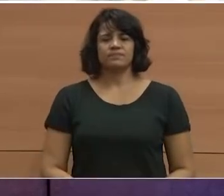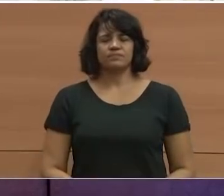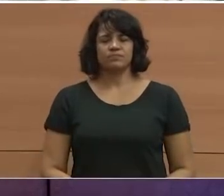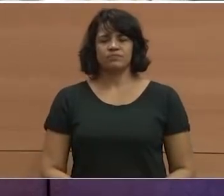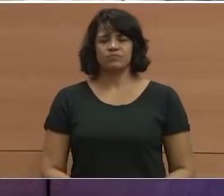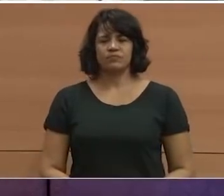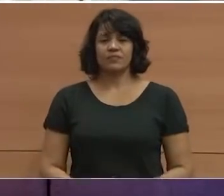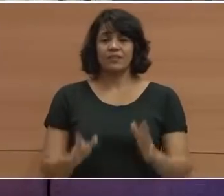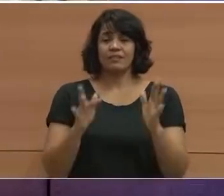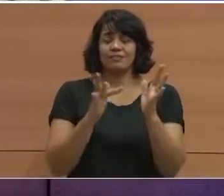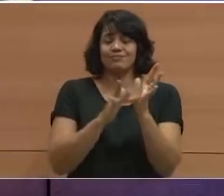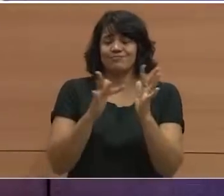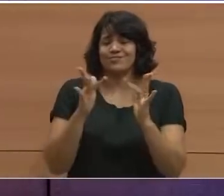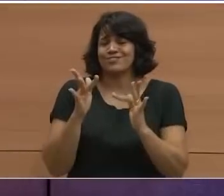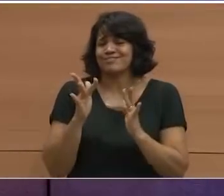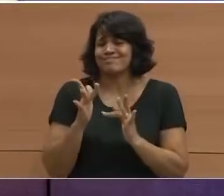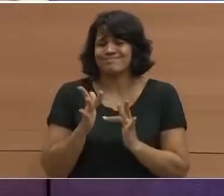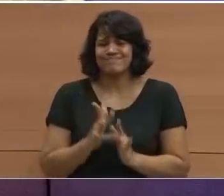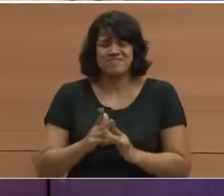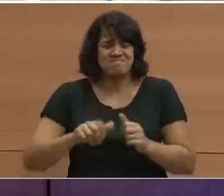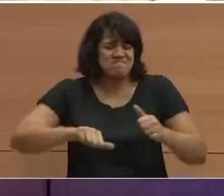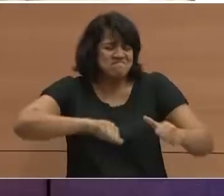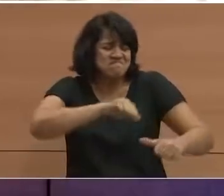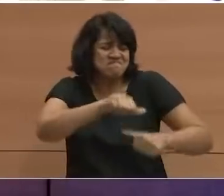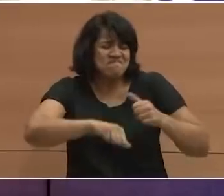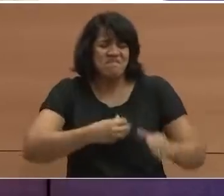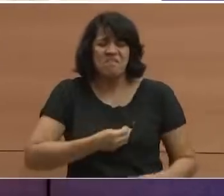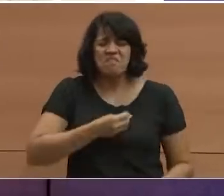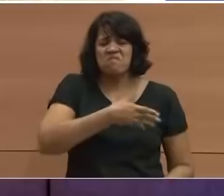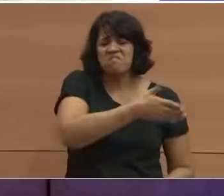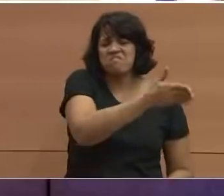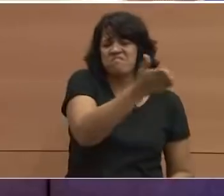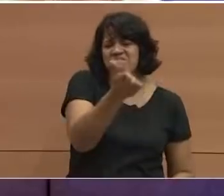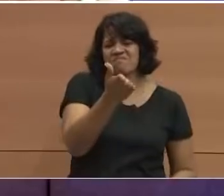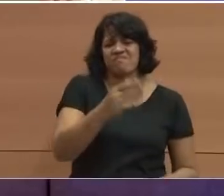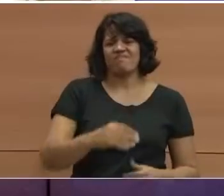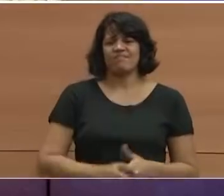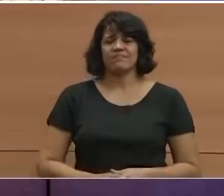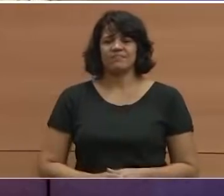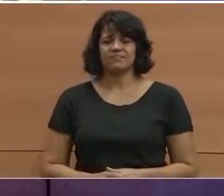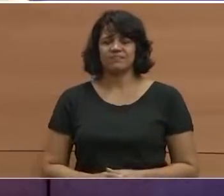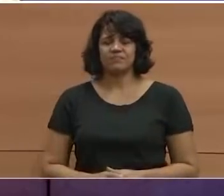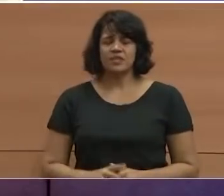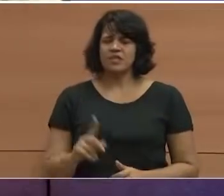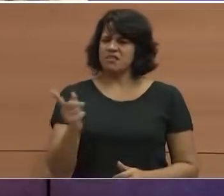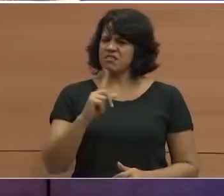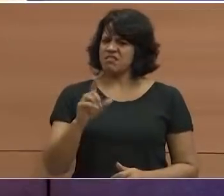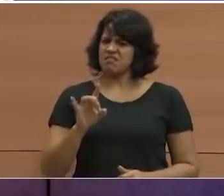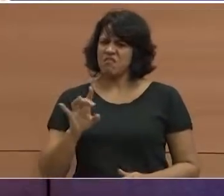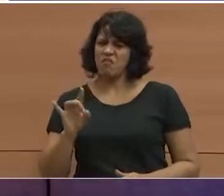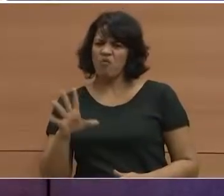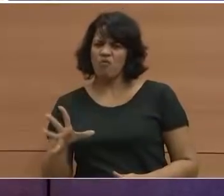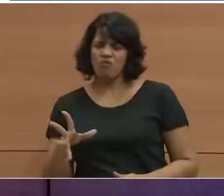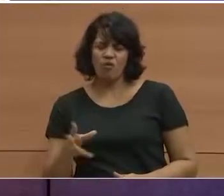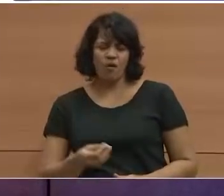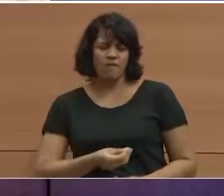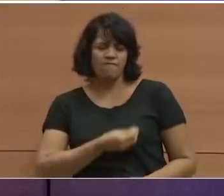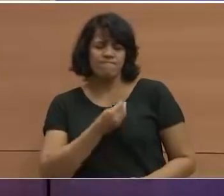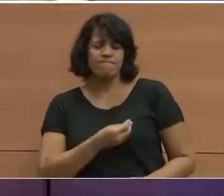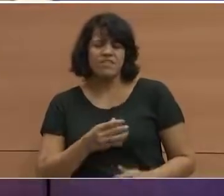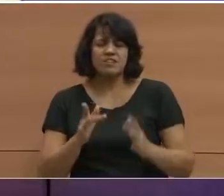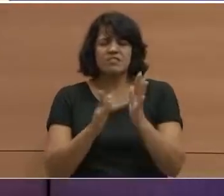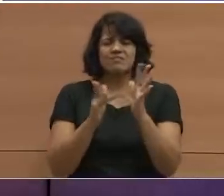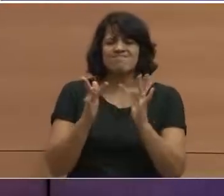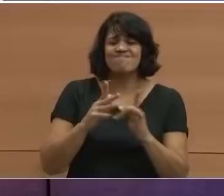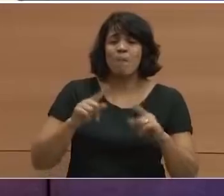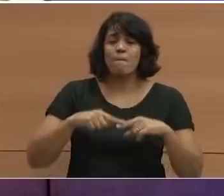Jesus mudou a vida desses homens. Não só Jesus quando estava em vida, mas agora que morreu, piorou para